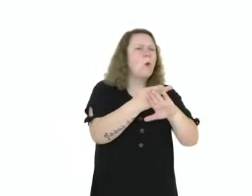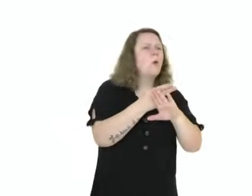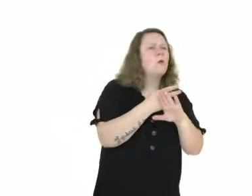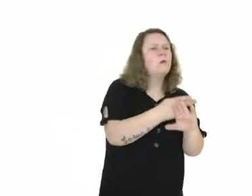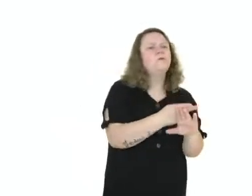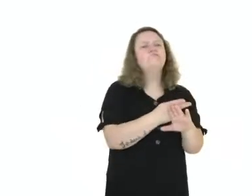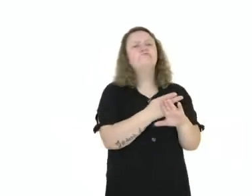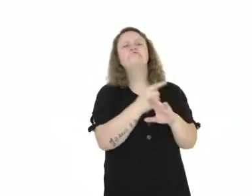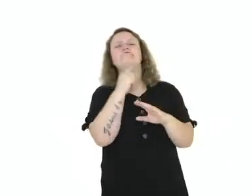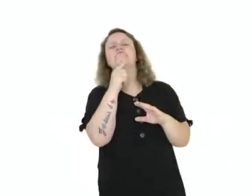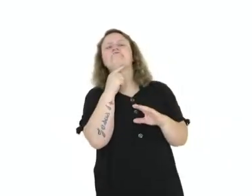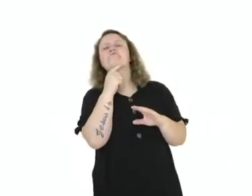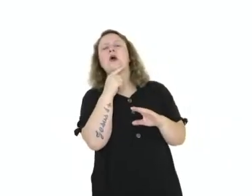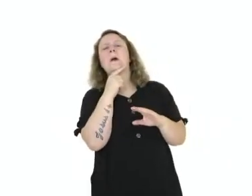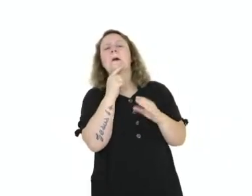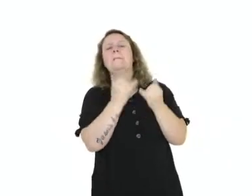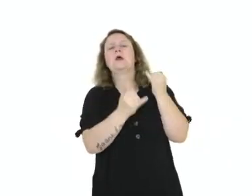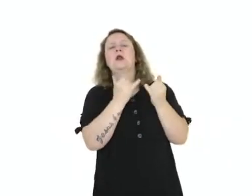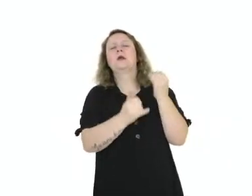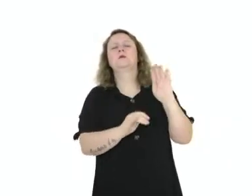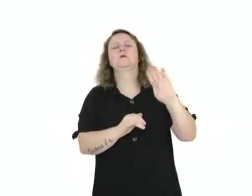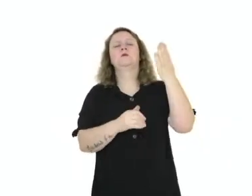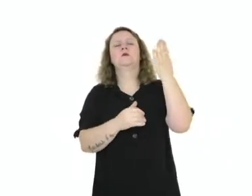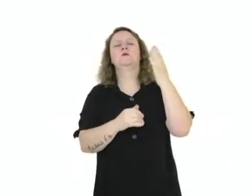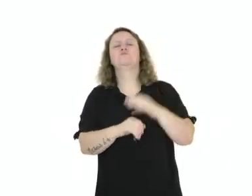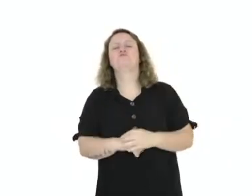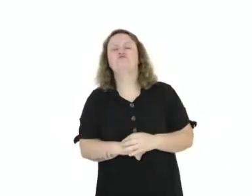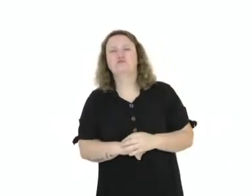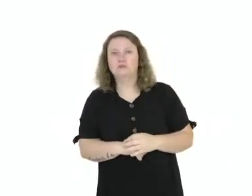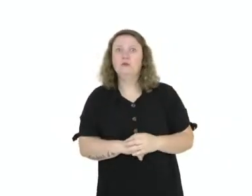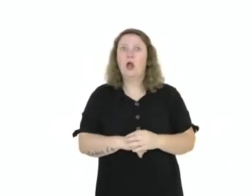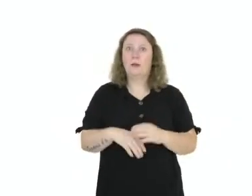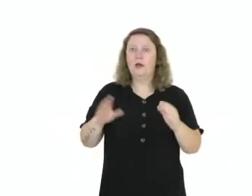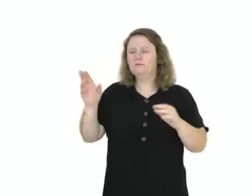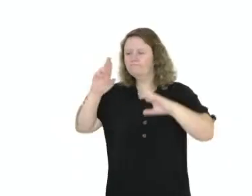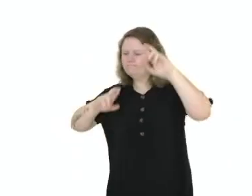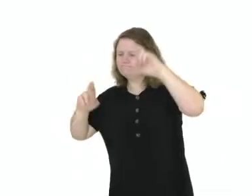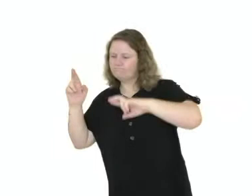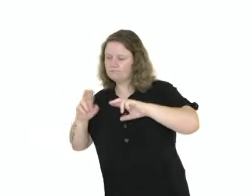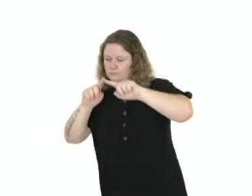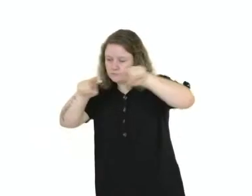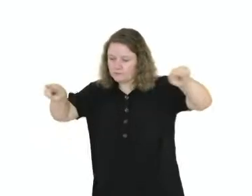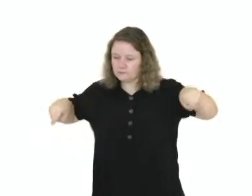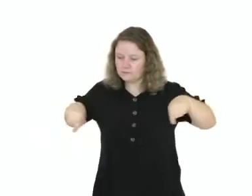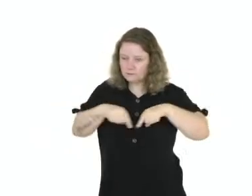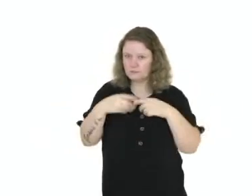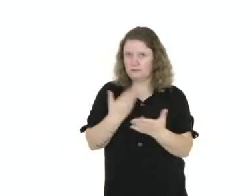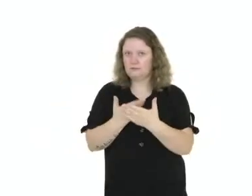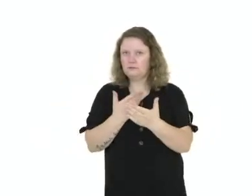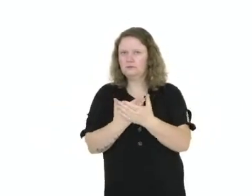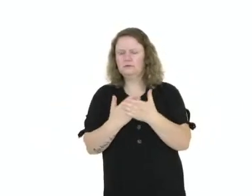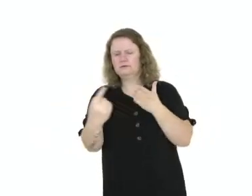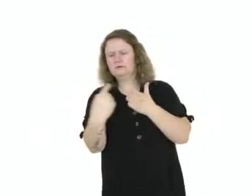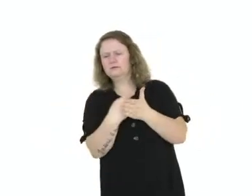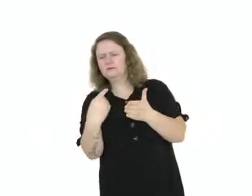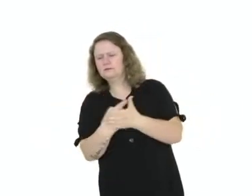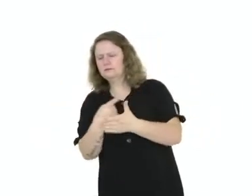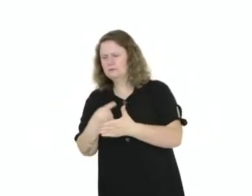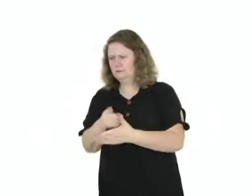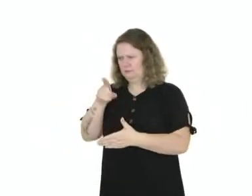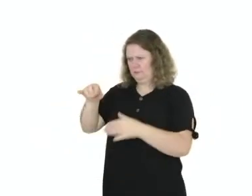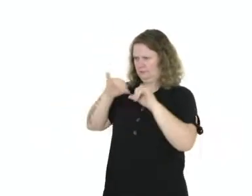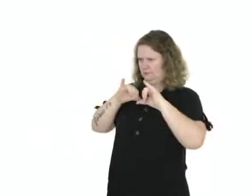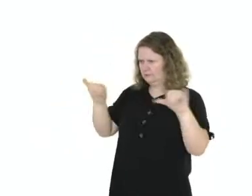duvidoso para análise em sala de aula. A ideia é que eles próprios se perguntem: essa notícia